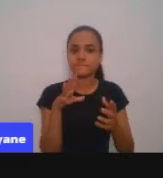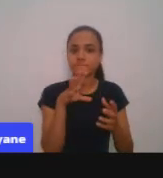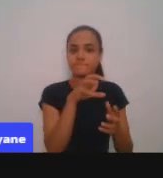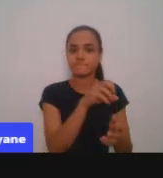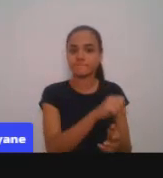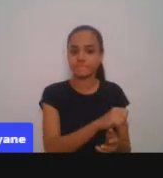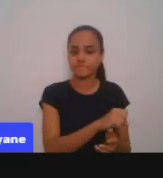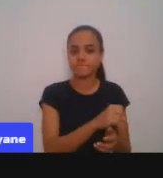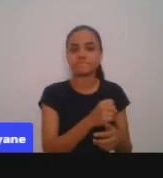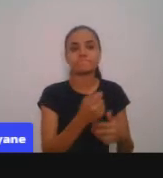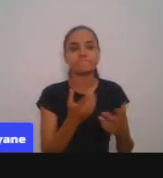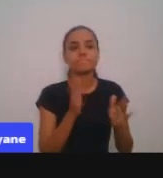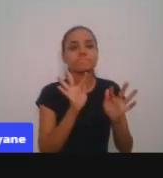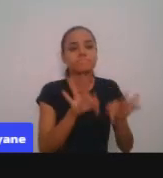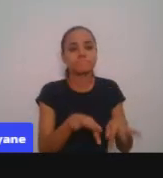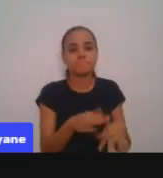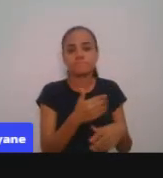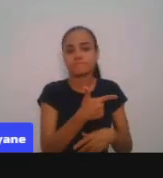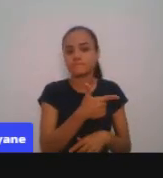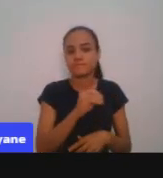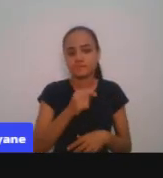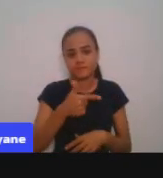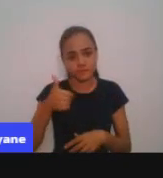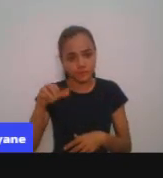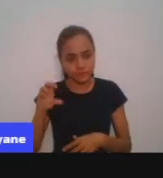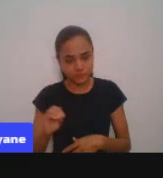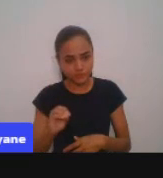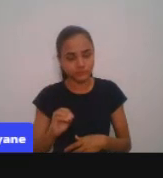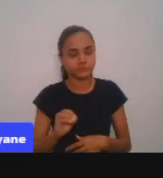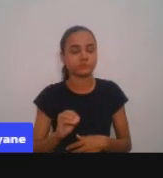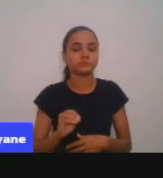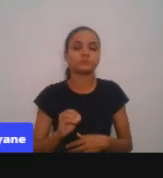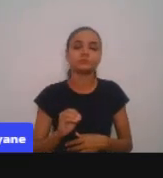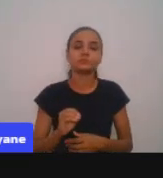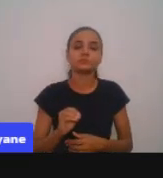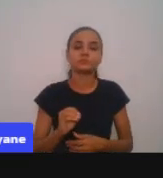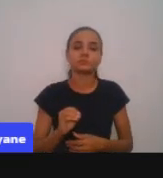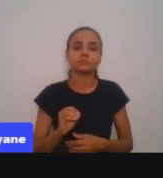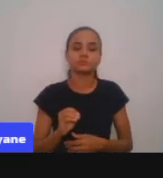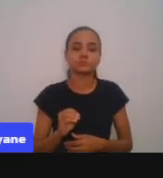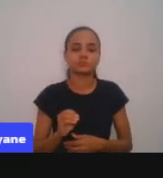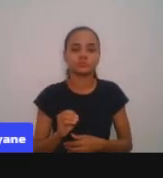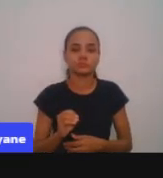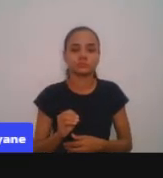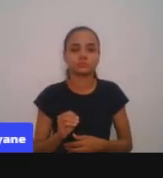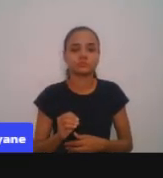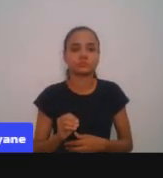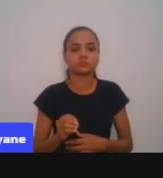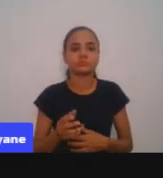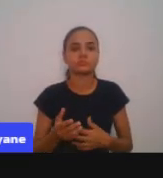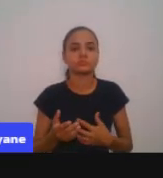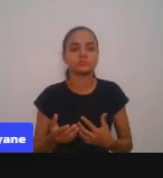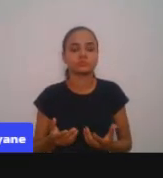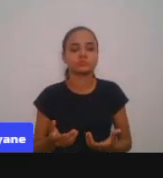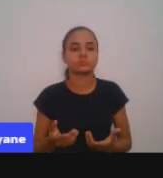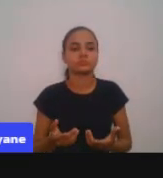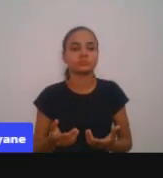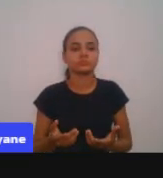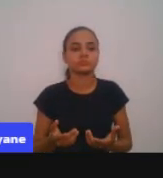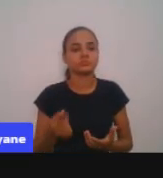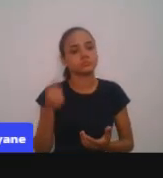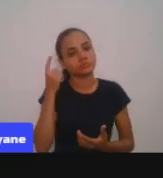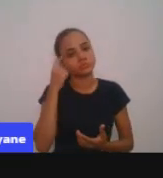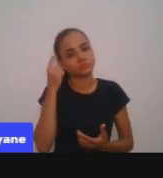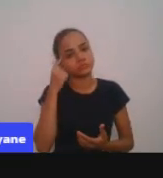encerramos o ano letivo de 2020. E aí iniciamos 2021, né, pensando que poderíamos retornar, só que